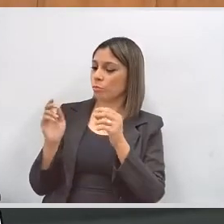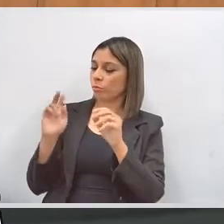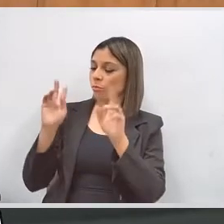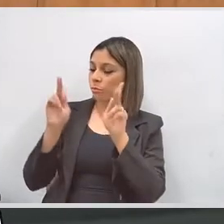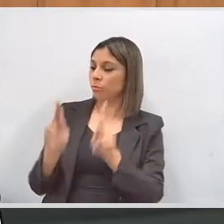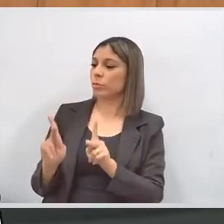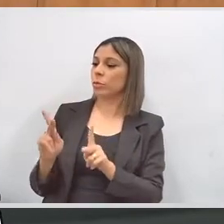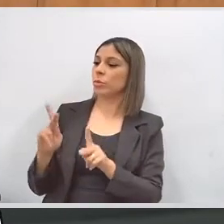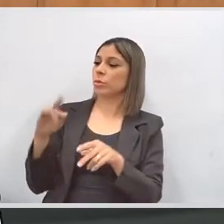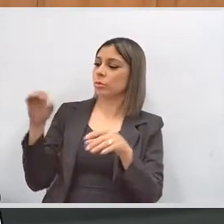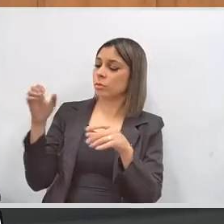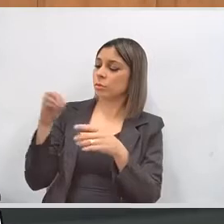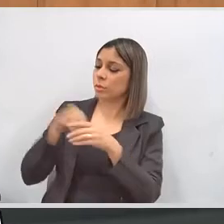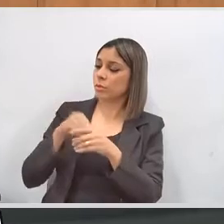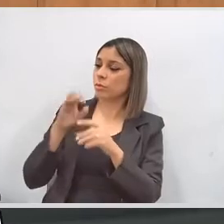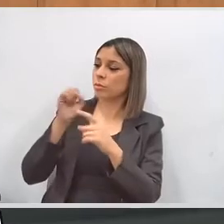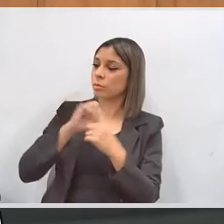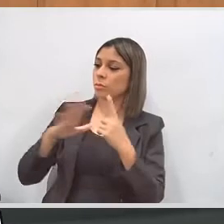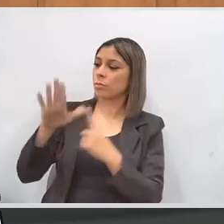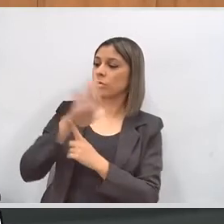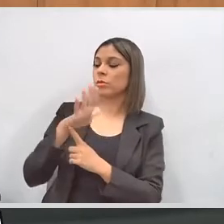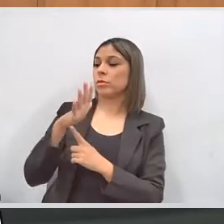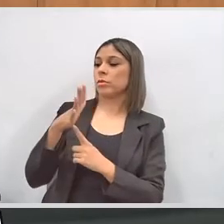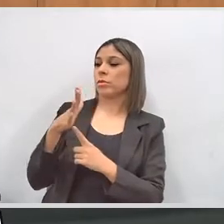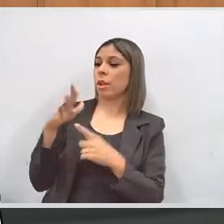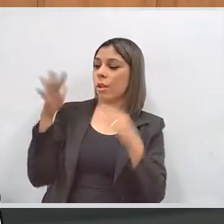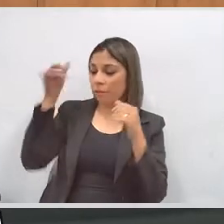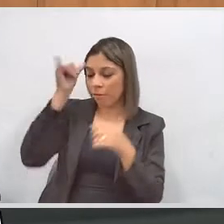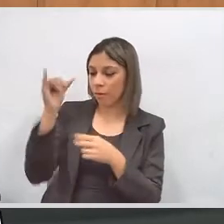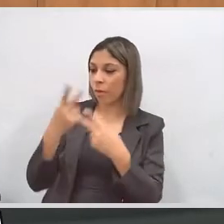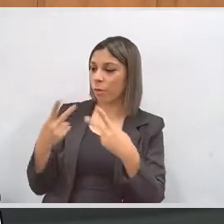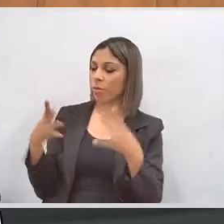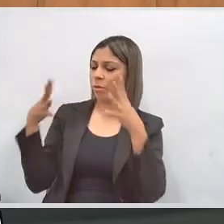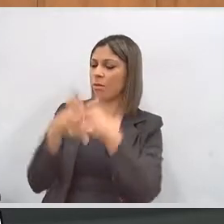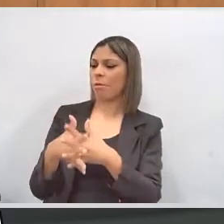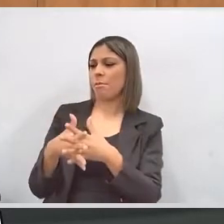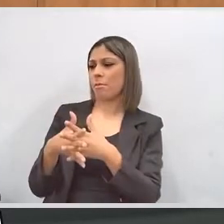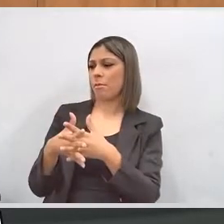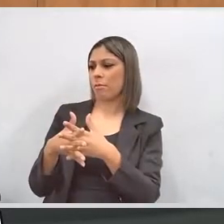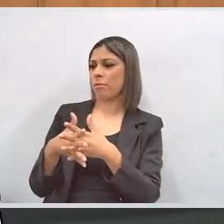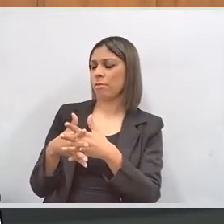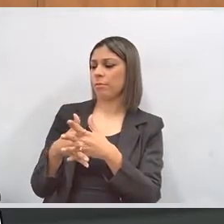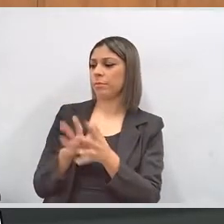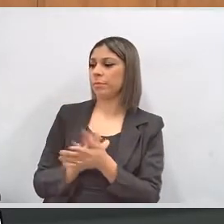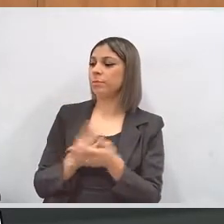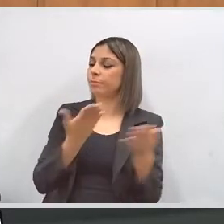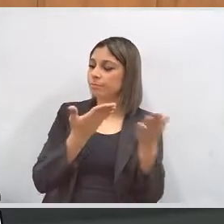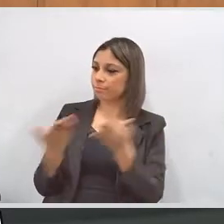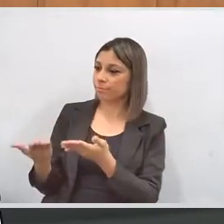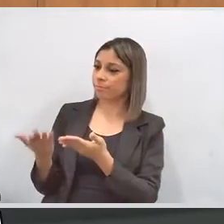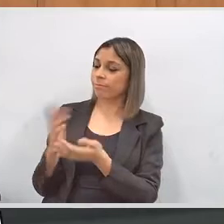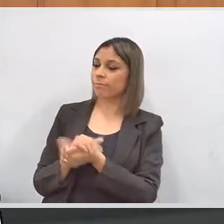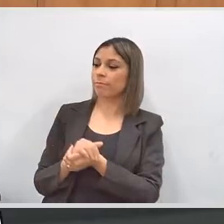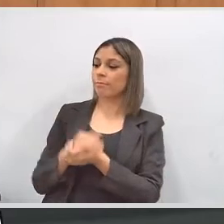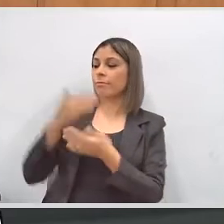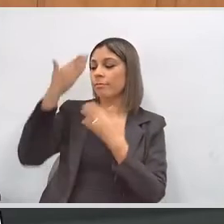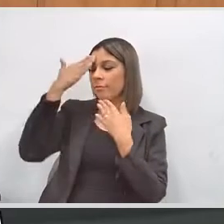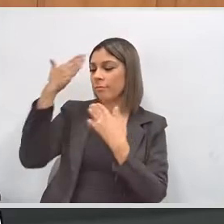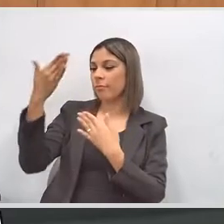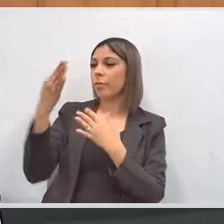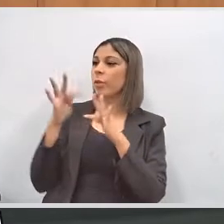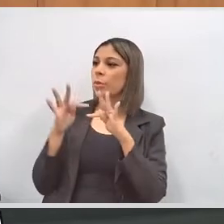barreiras que impedem a sua efetiva participação. Queremos, presidente e demais convidados, senhoras e senhores,